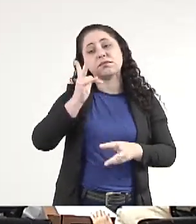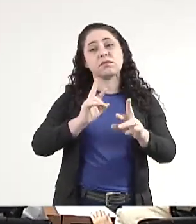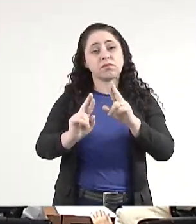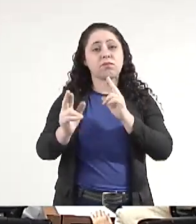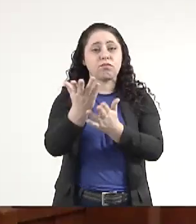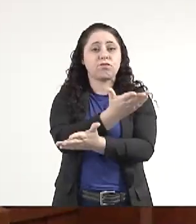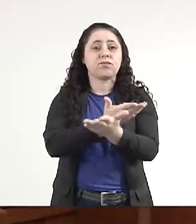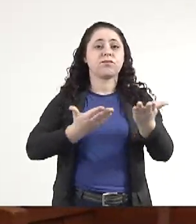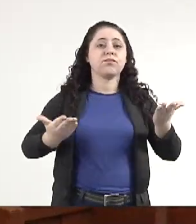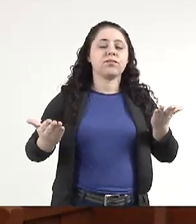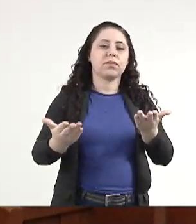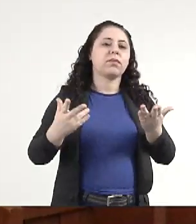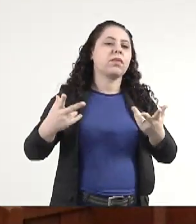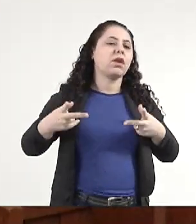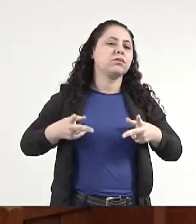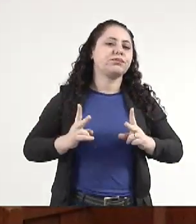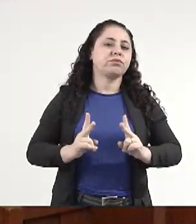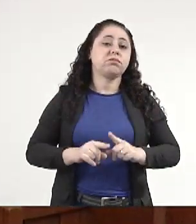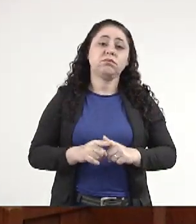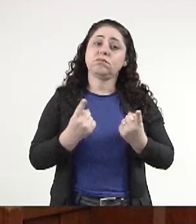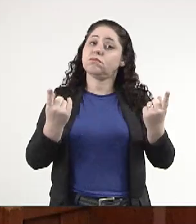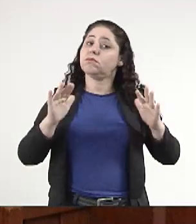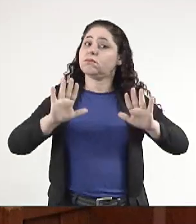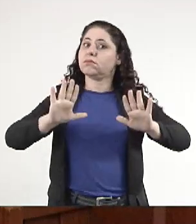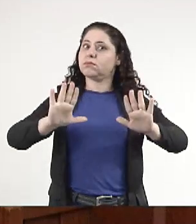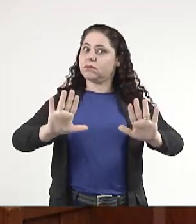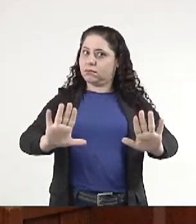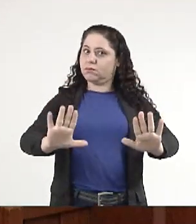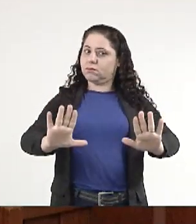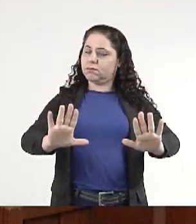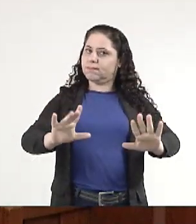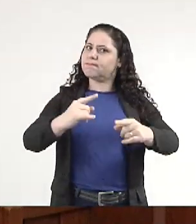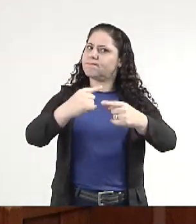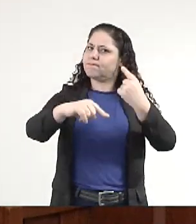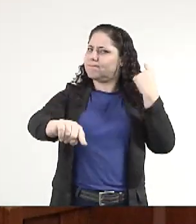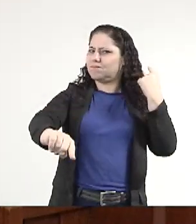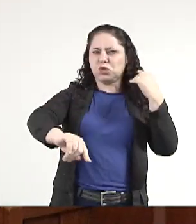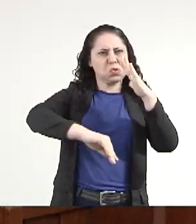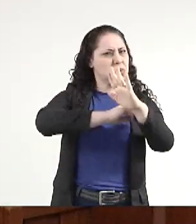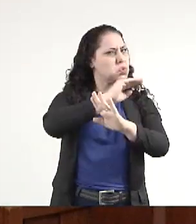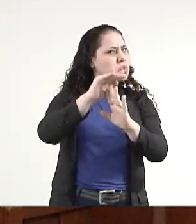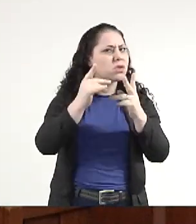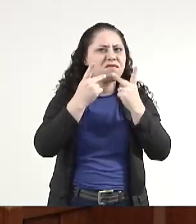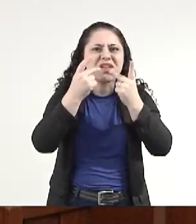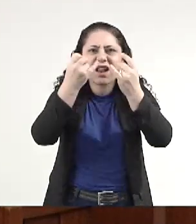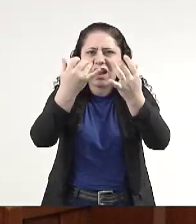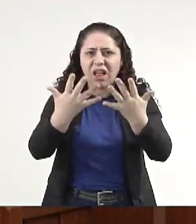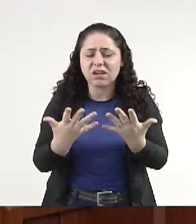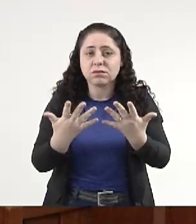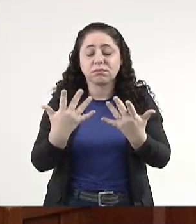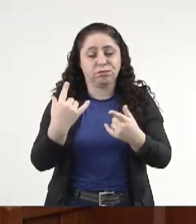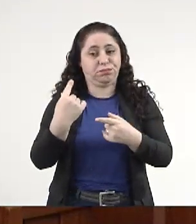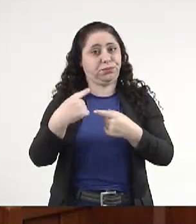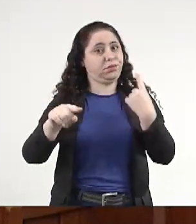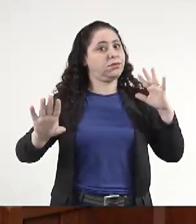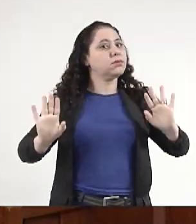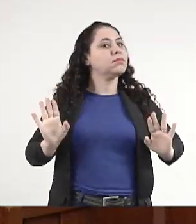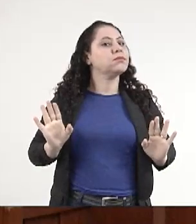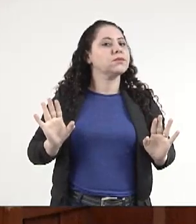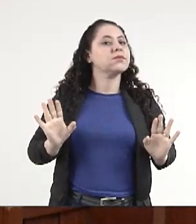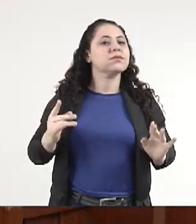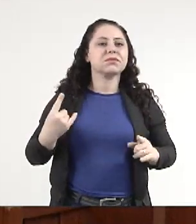relação pessoal de longa data. Mas ouso discordar totalmente do pronunciamento, uma